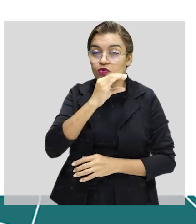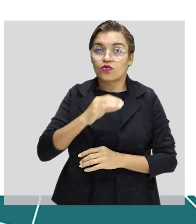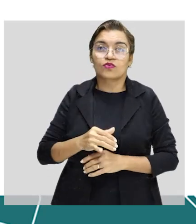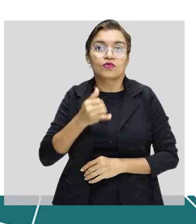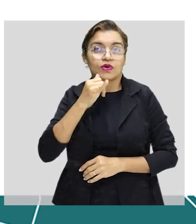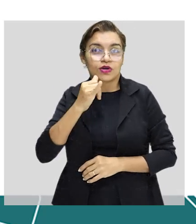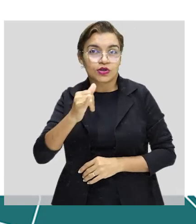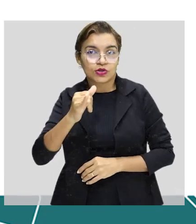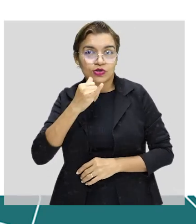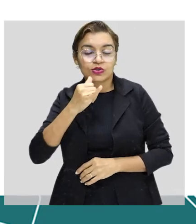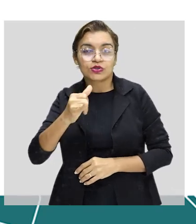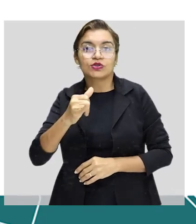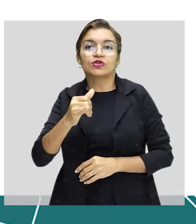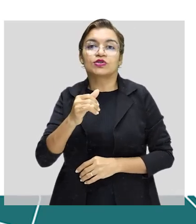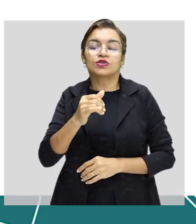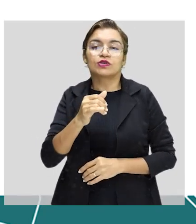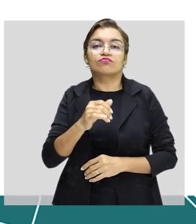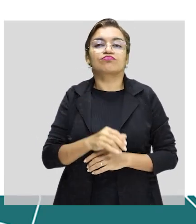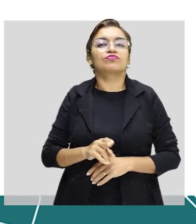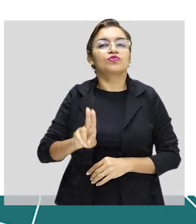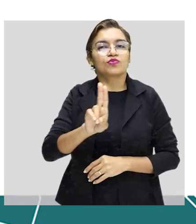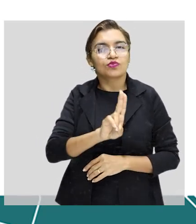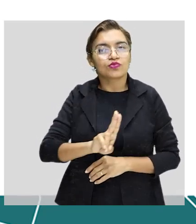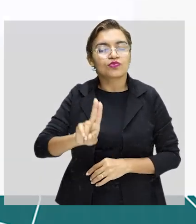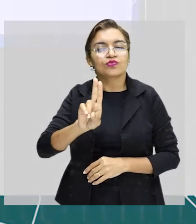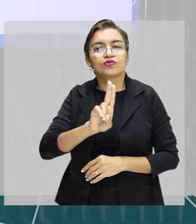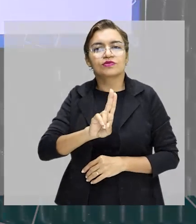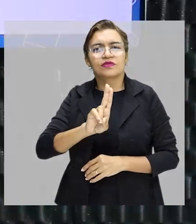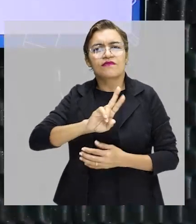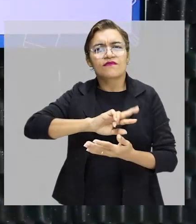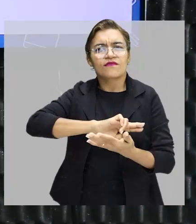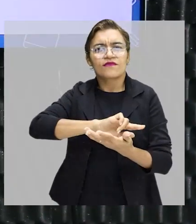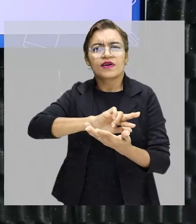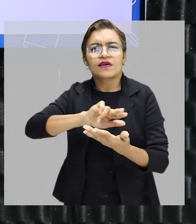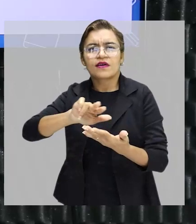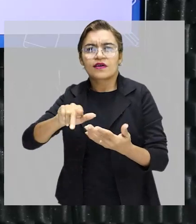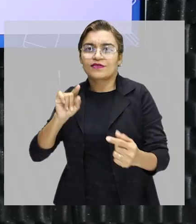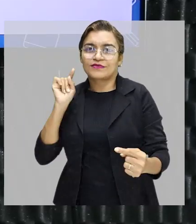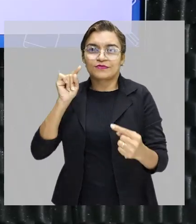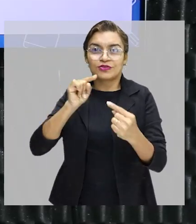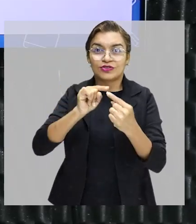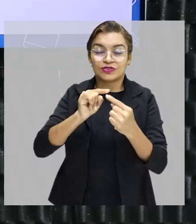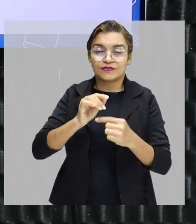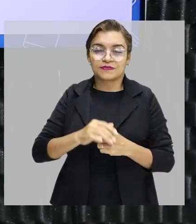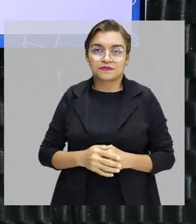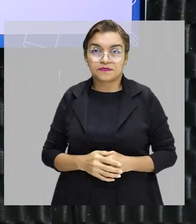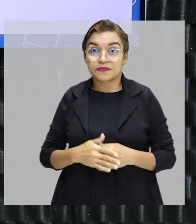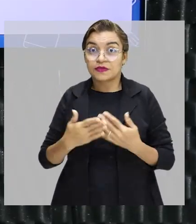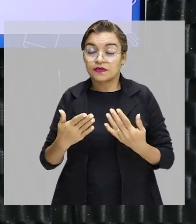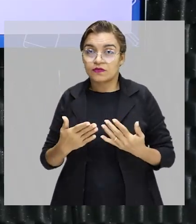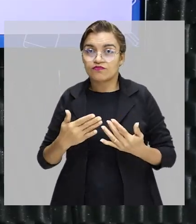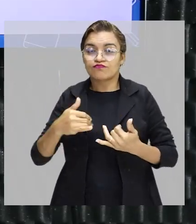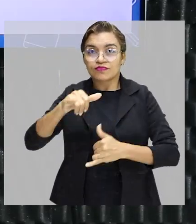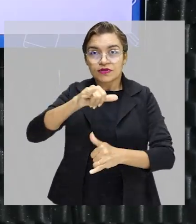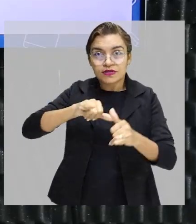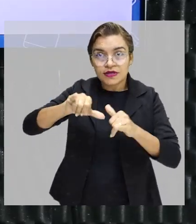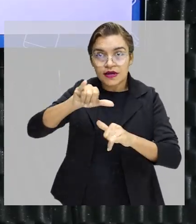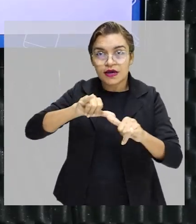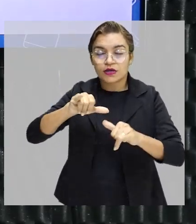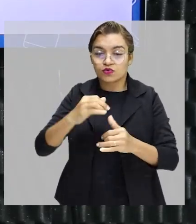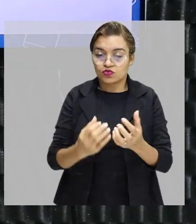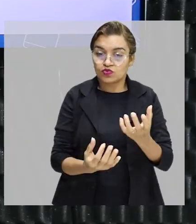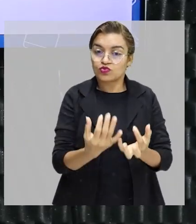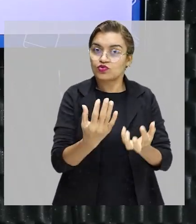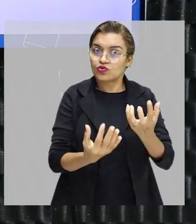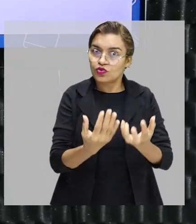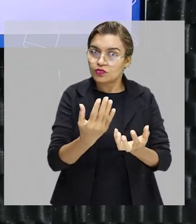energia térmica que é utilizada para várias finalidades. Então, as reações de combustão, elas estão